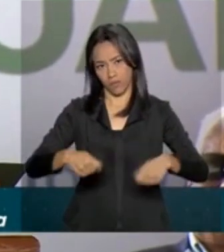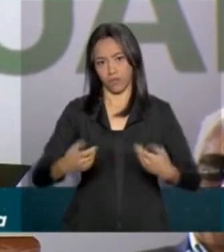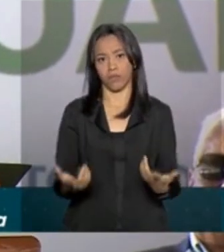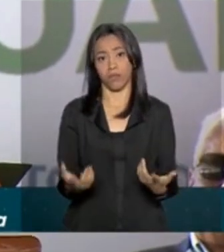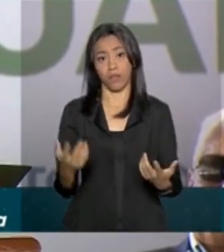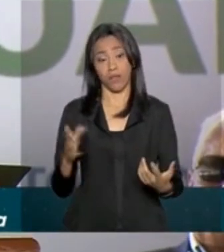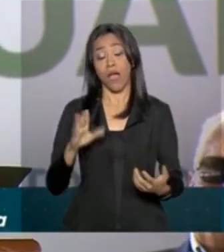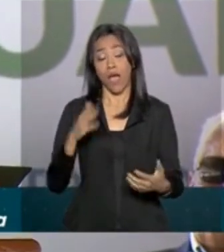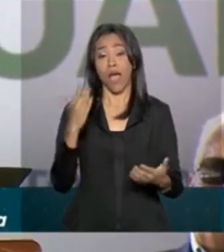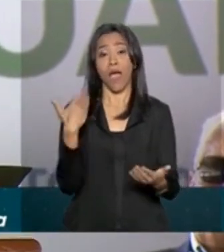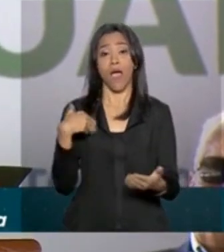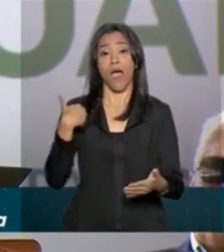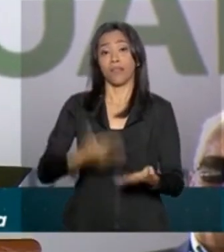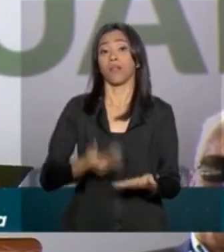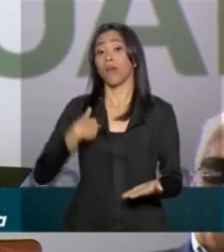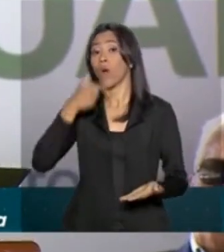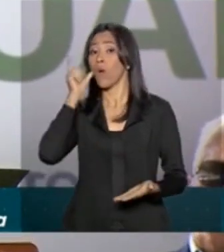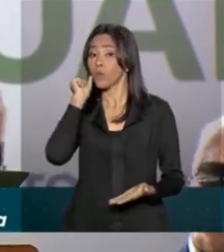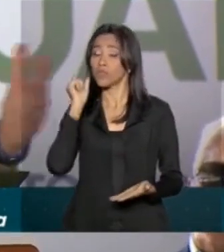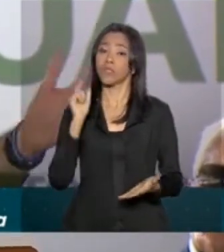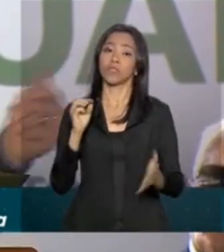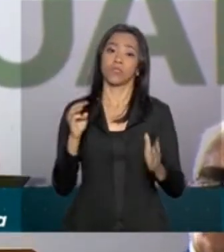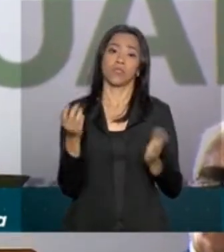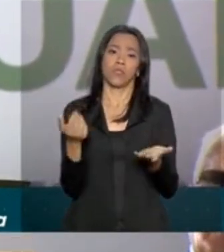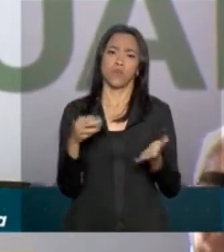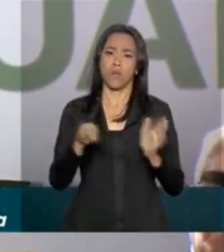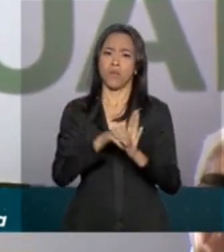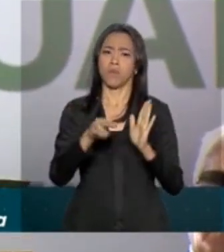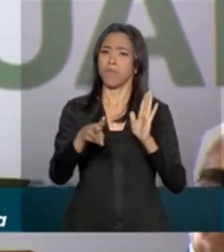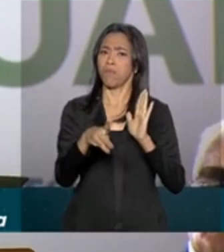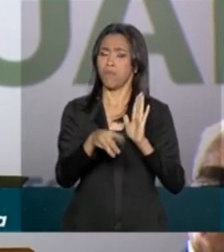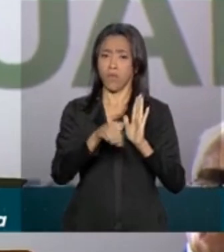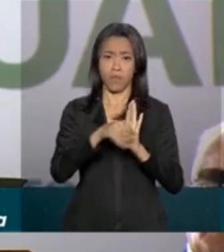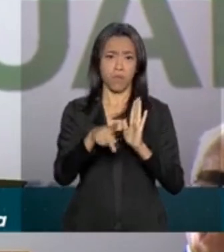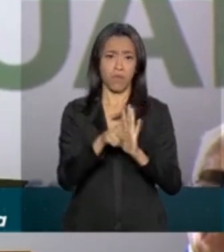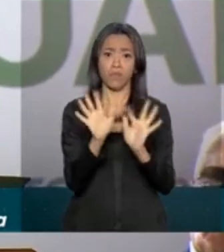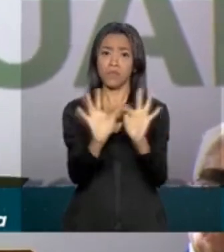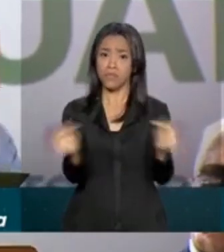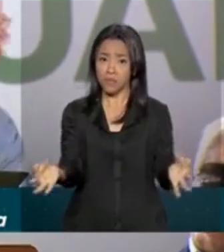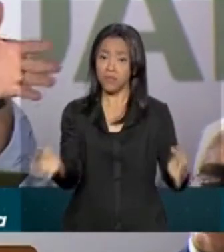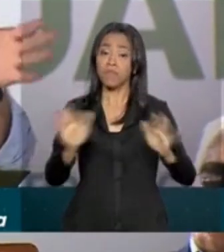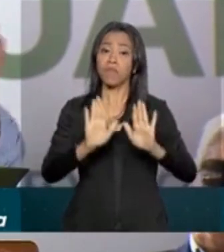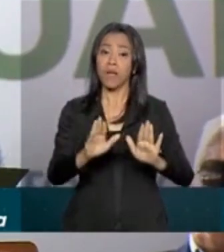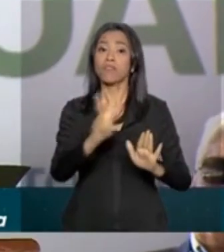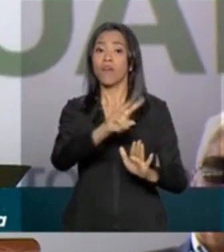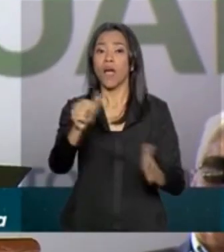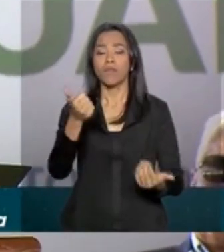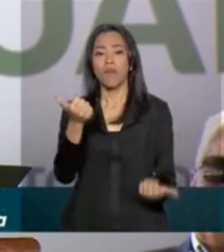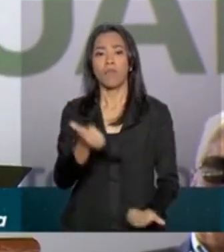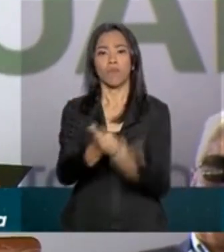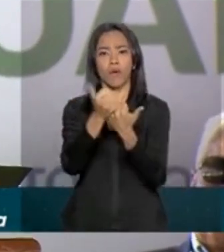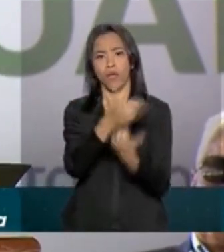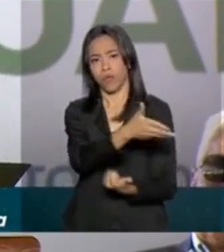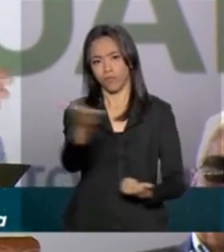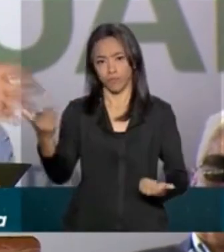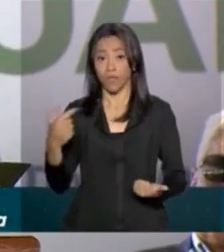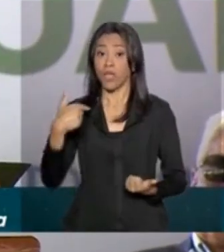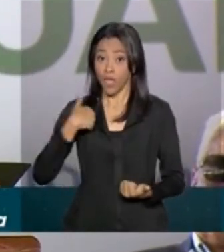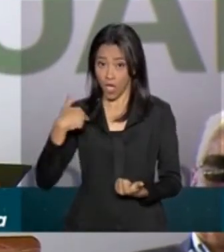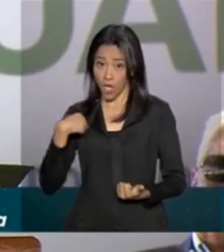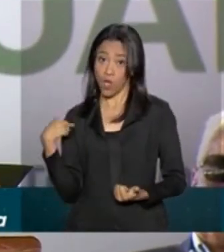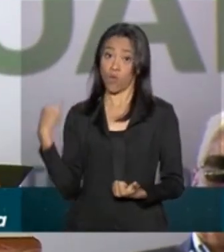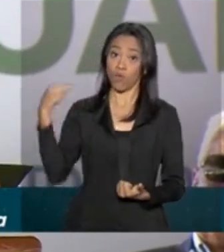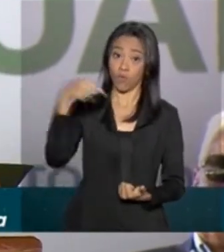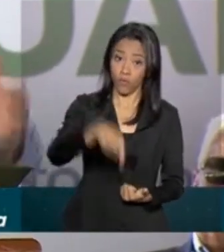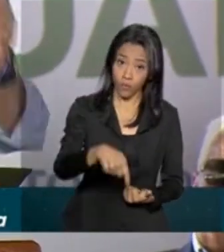mesmo o dia de ontem, uma medida parecendo muito simples, mas de um profundo alcance. Fui lá na Câmara dos Deputados, falei